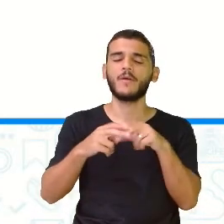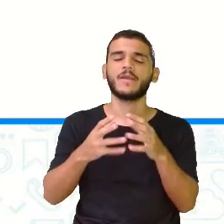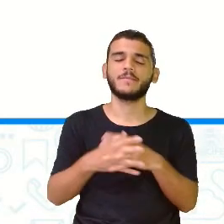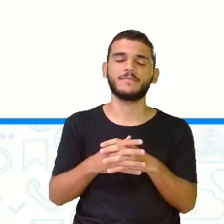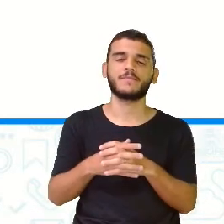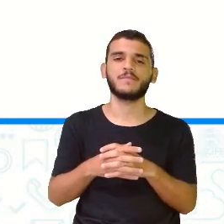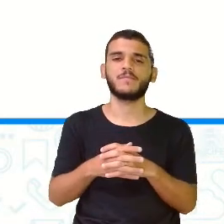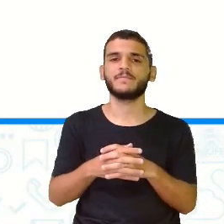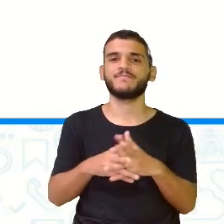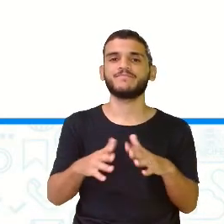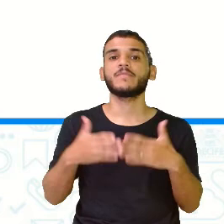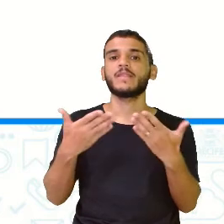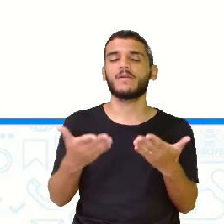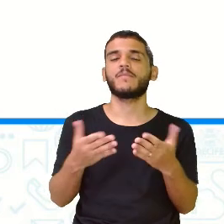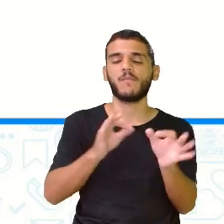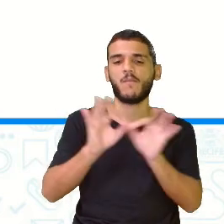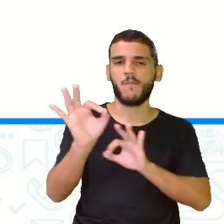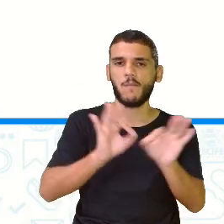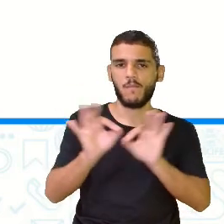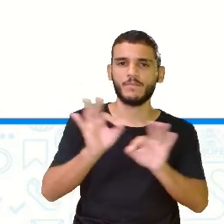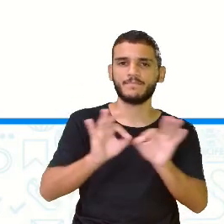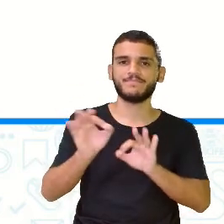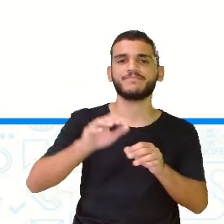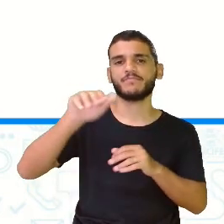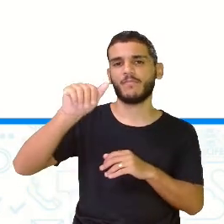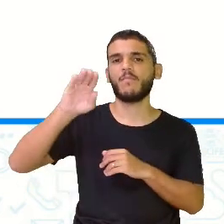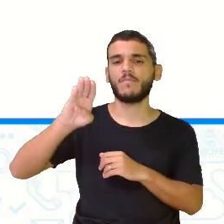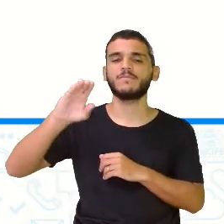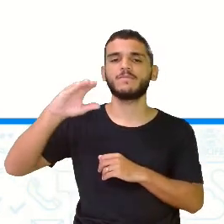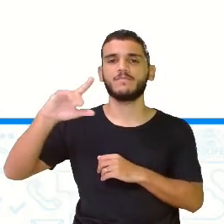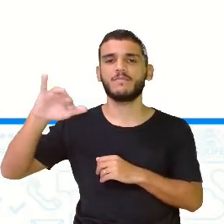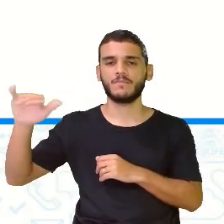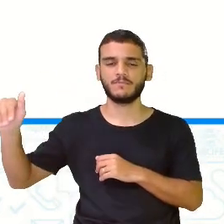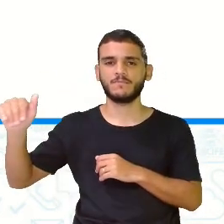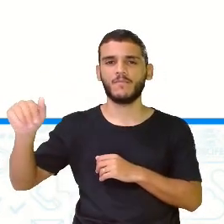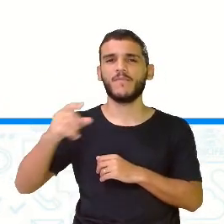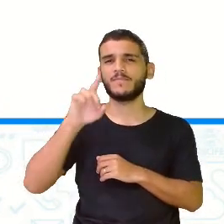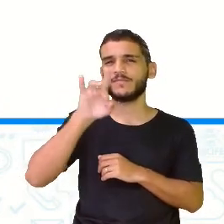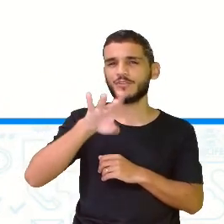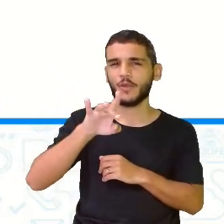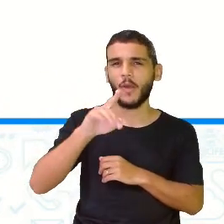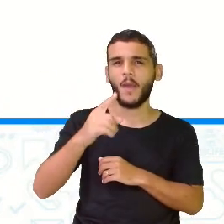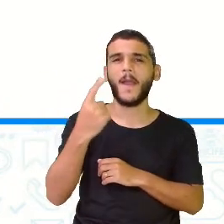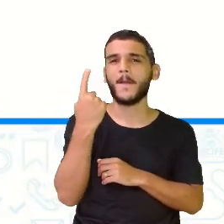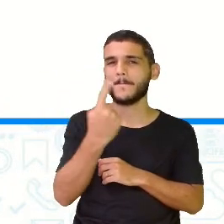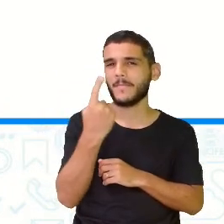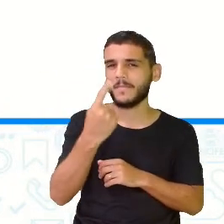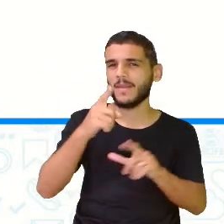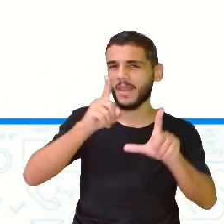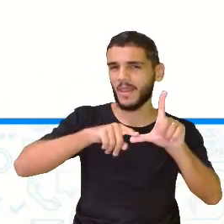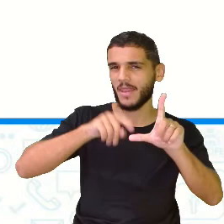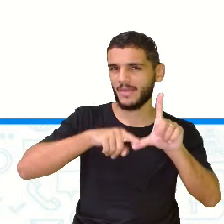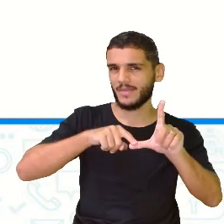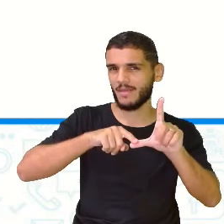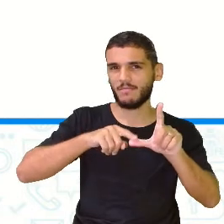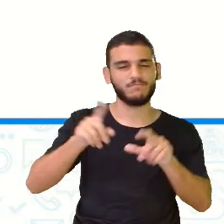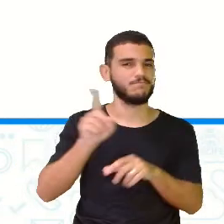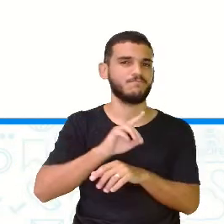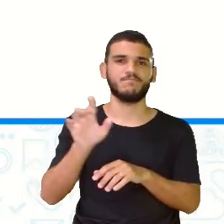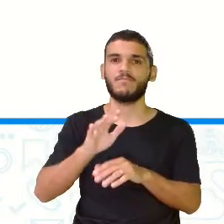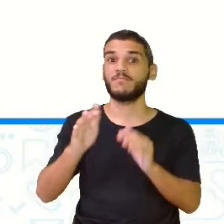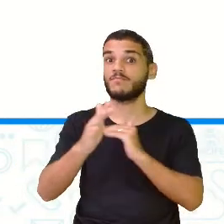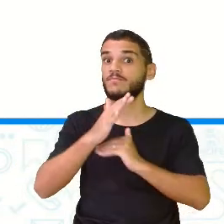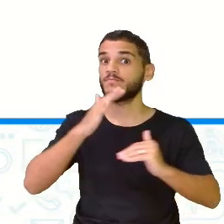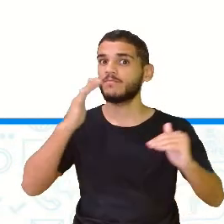lembrando também que a ordem alfabética ela não vale apenas para a primeira letra, mas para todas as letras da palavra. Então, se a gente